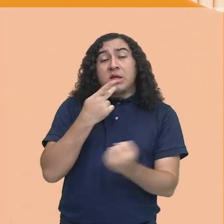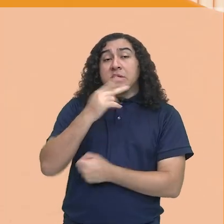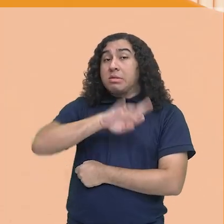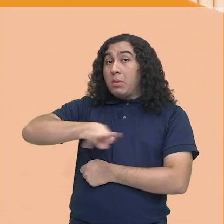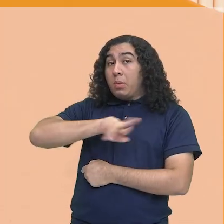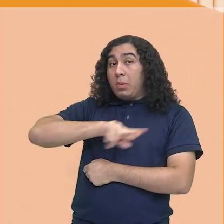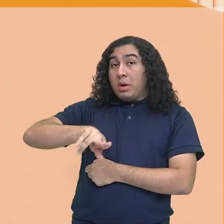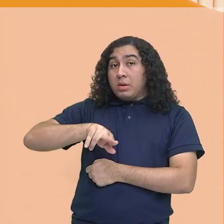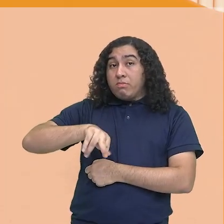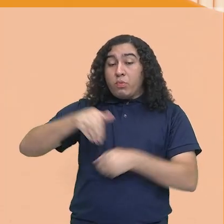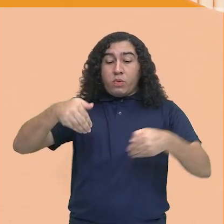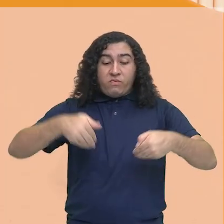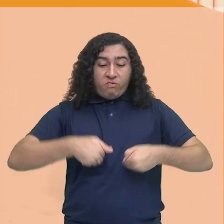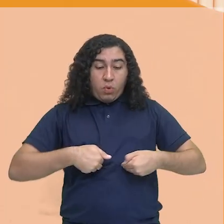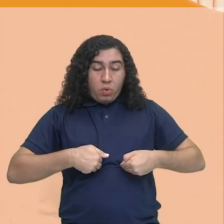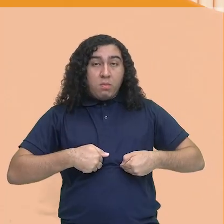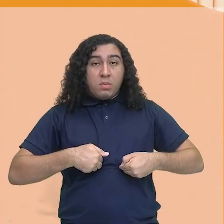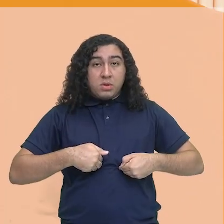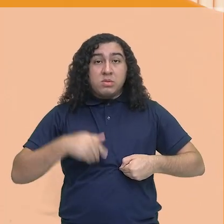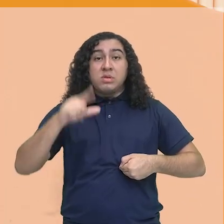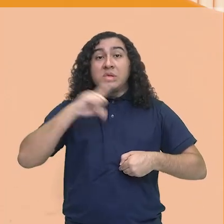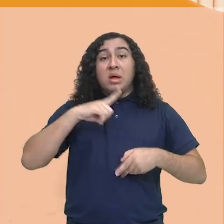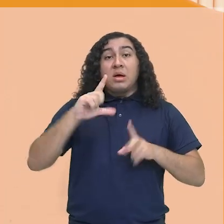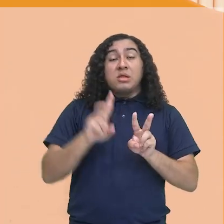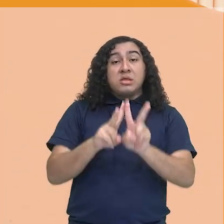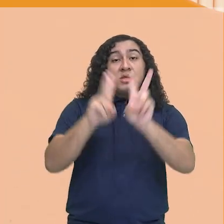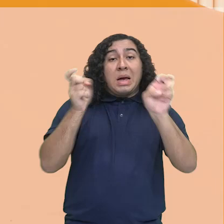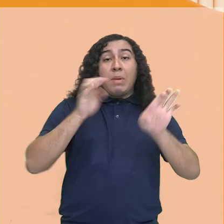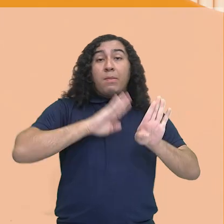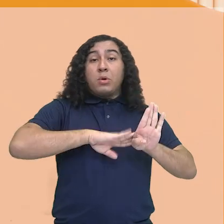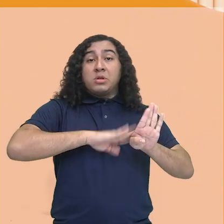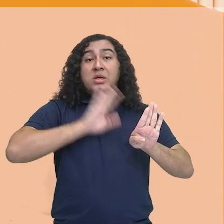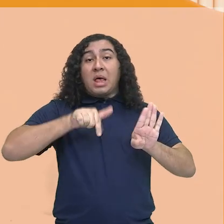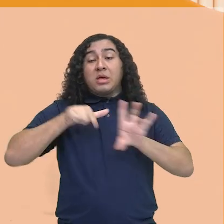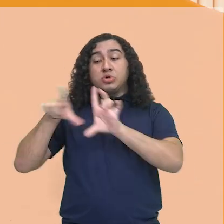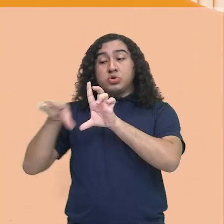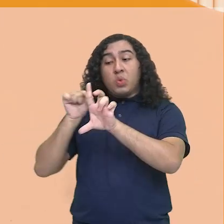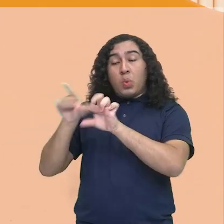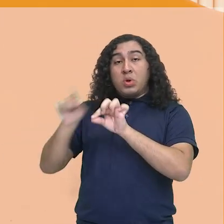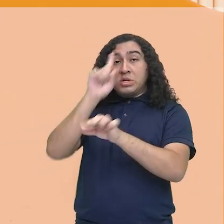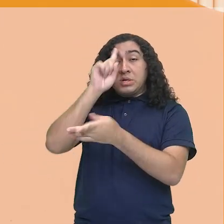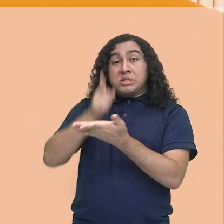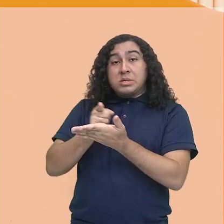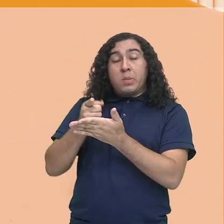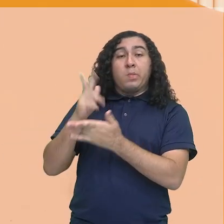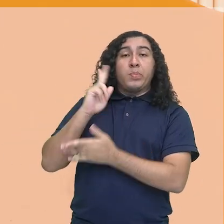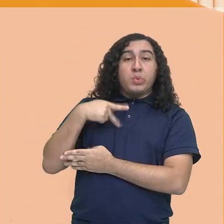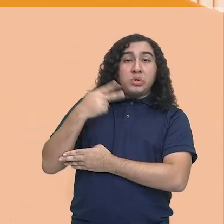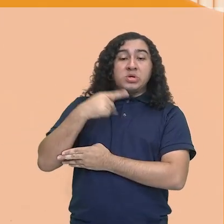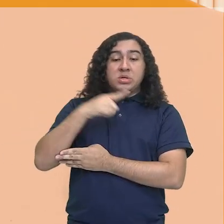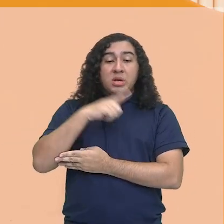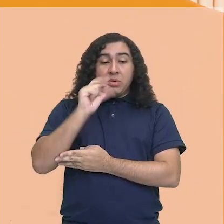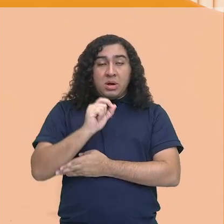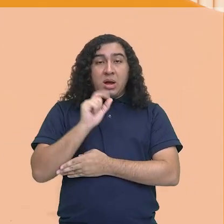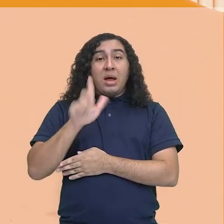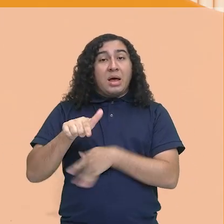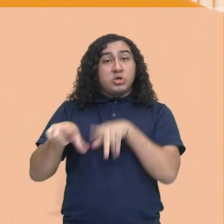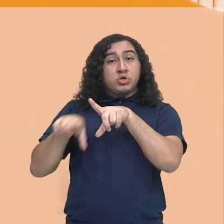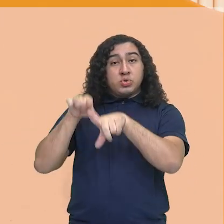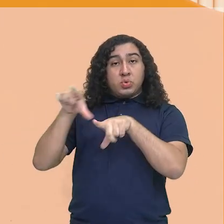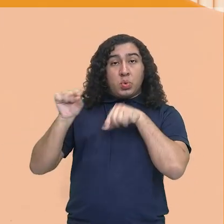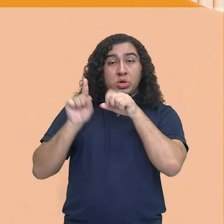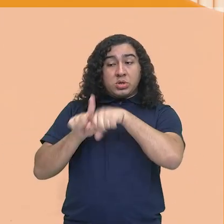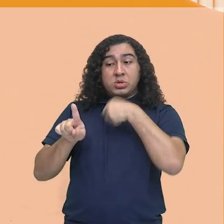A fome existe porque existem questões de escolhas políticas que vão determinar, né, são as escolhas que os homens